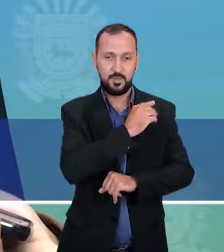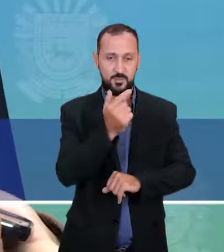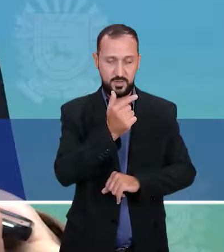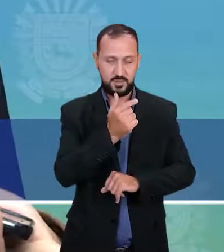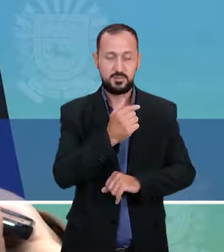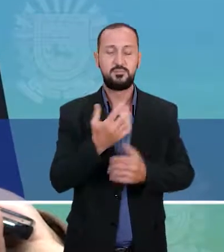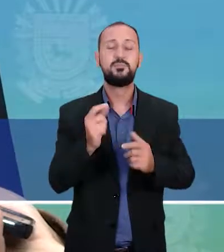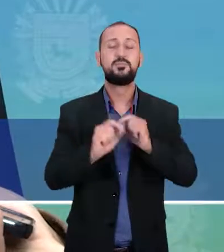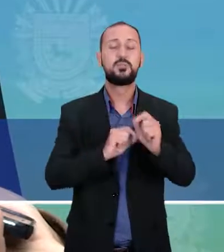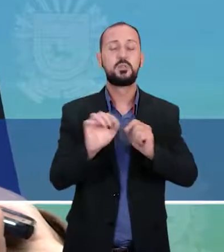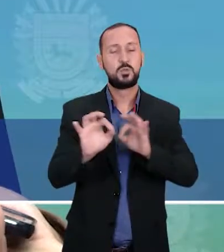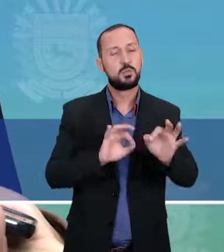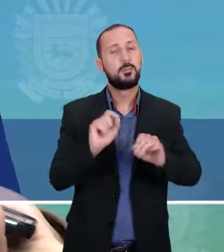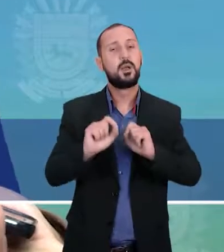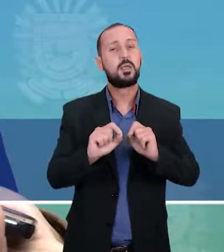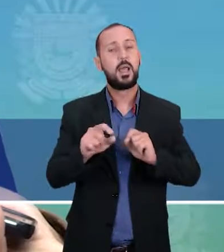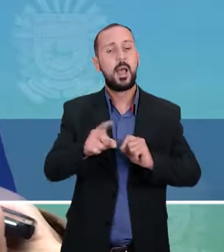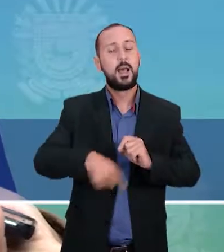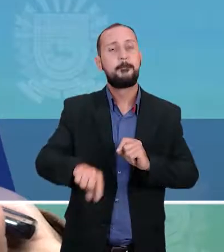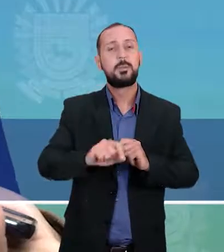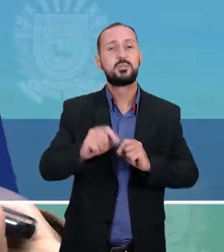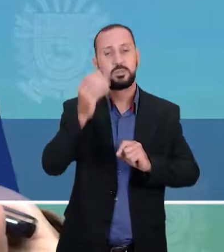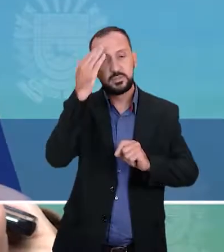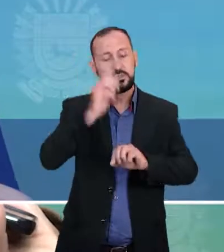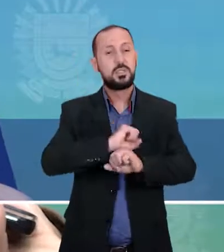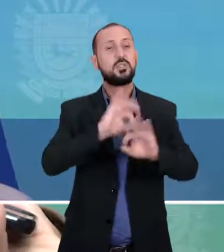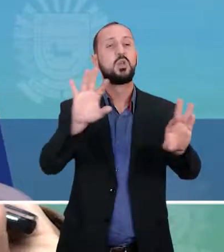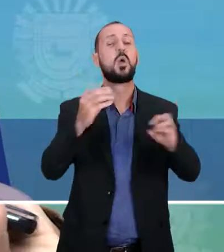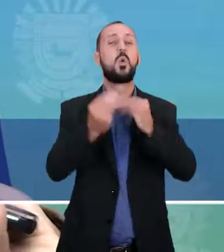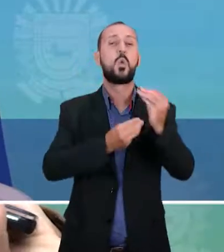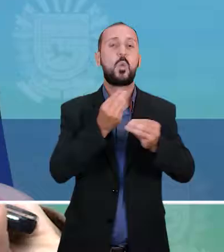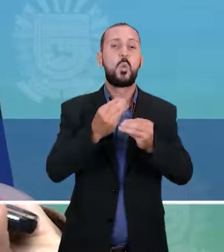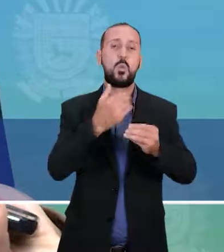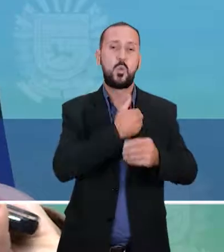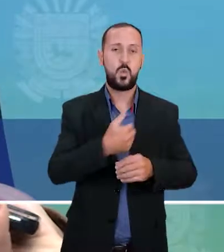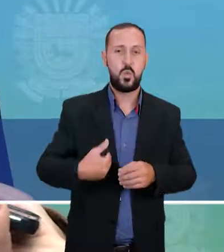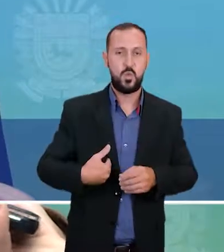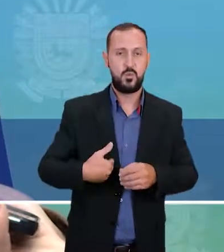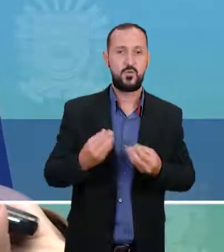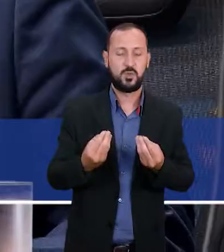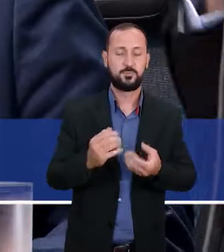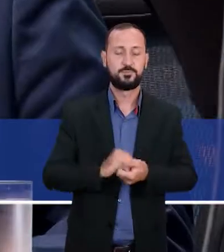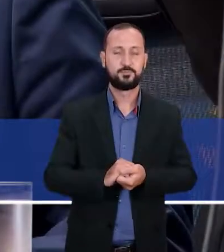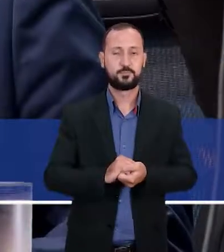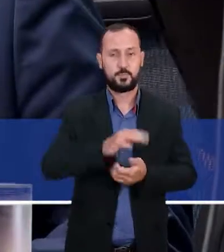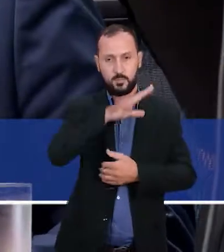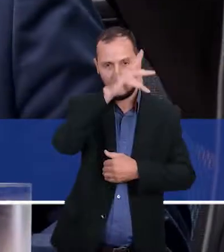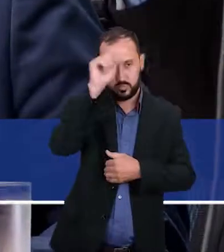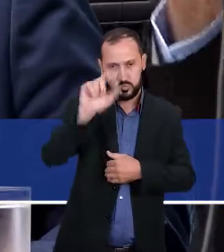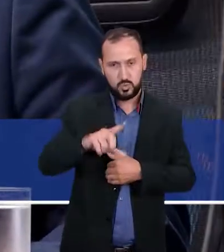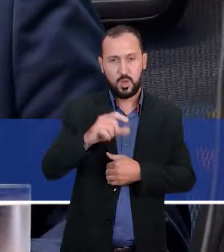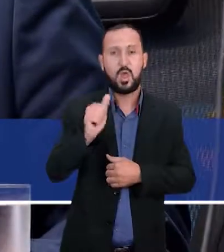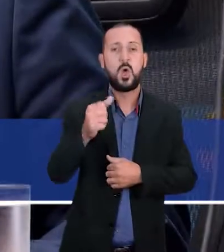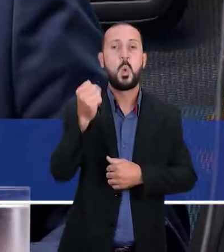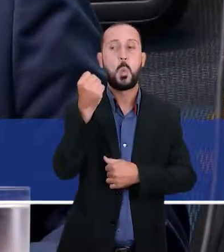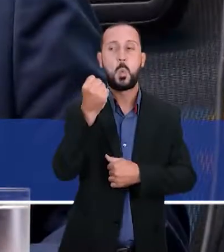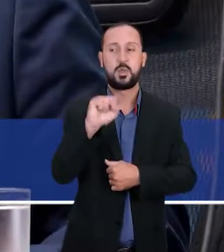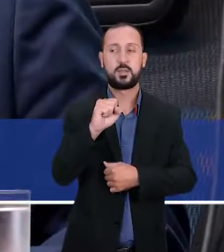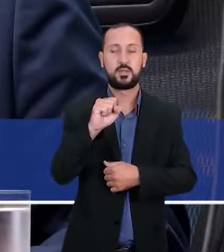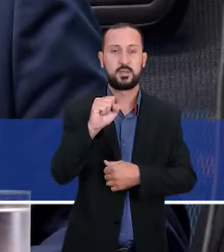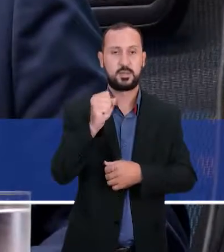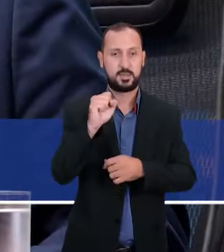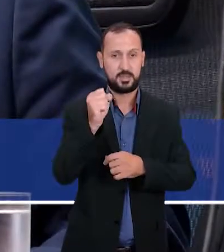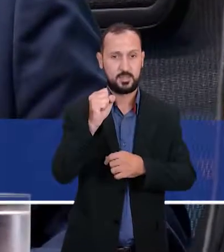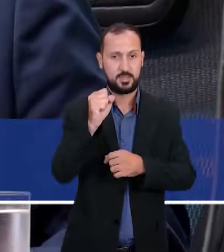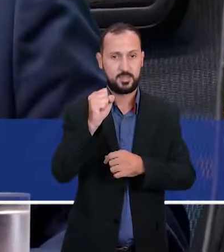está fazendo com que aconteça para que as pessoas entendam como está o funcionamento do governo nesse momento. Mato Grosso do Sul é o 8º estado a